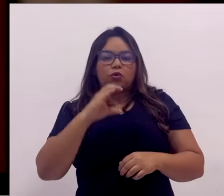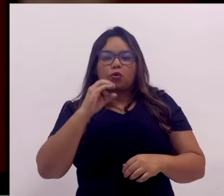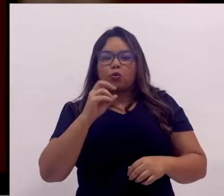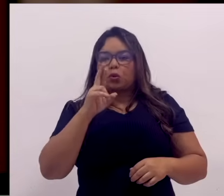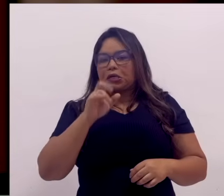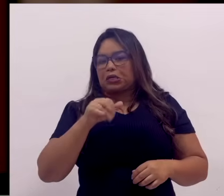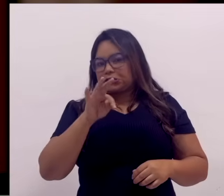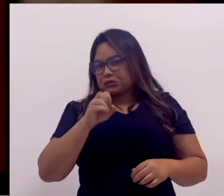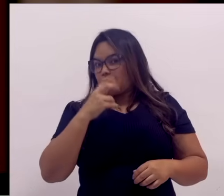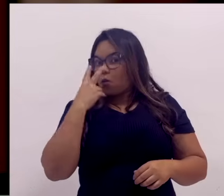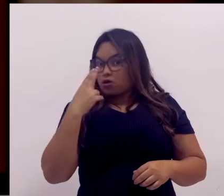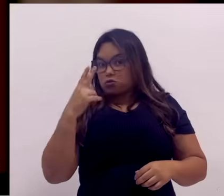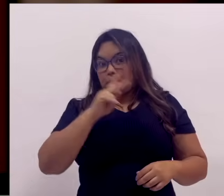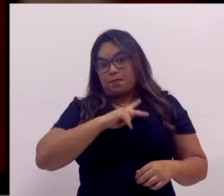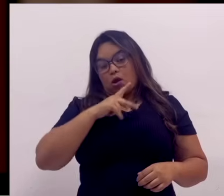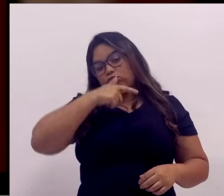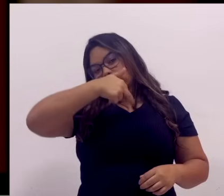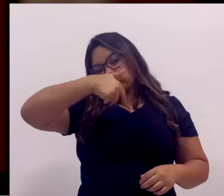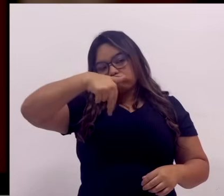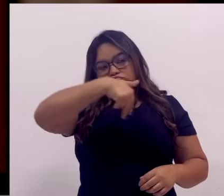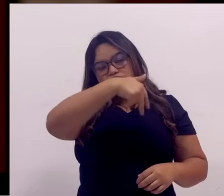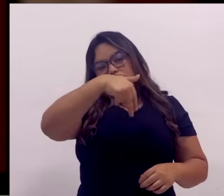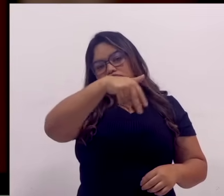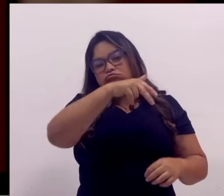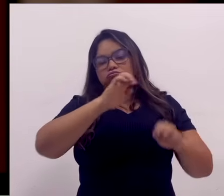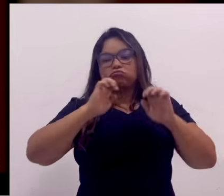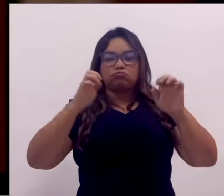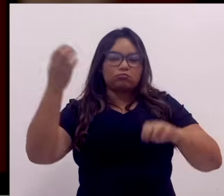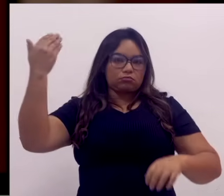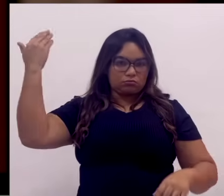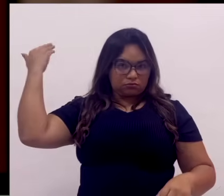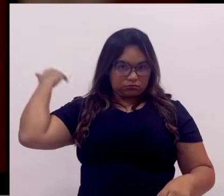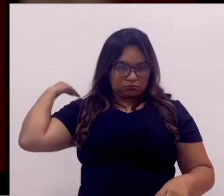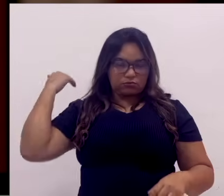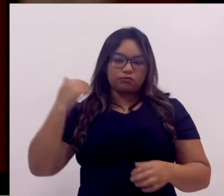Por aqui, Paulo deve ter caminhado quando ministrou neste lugar.